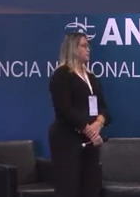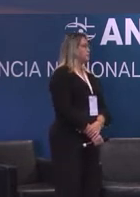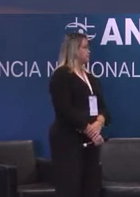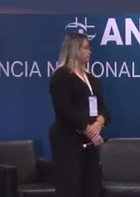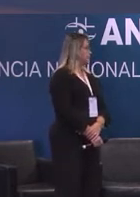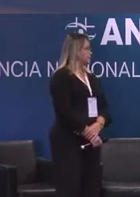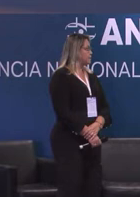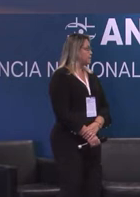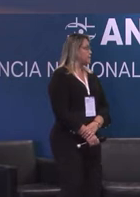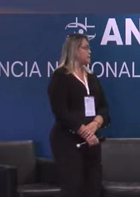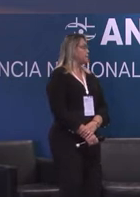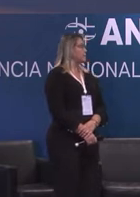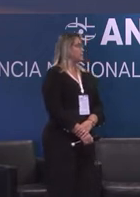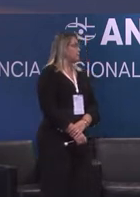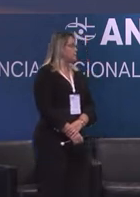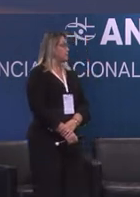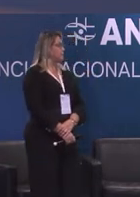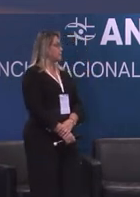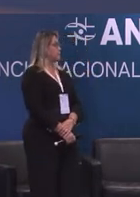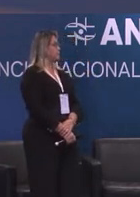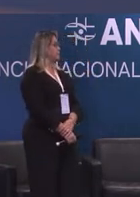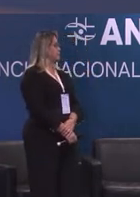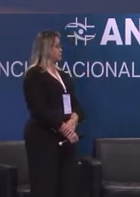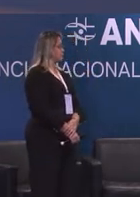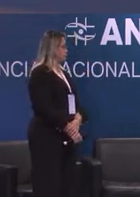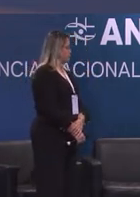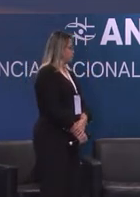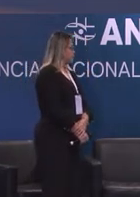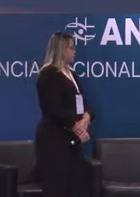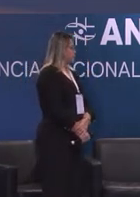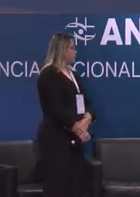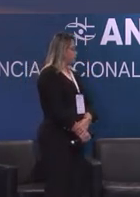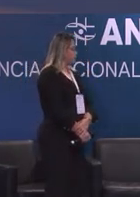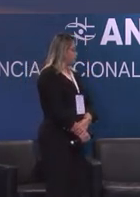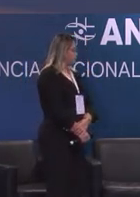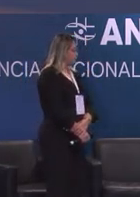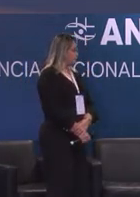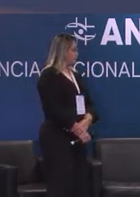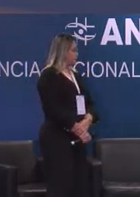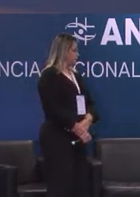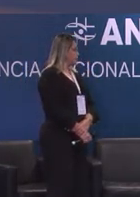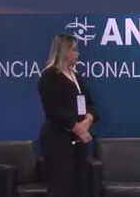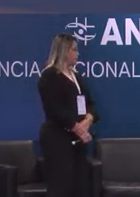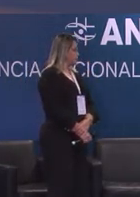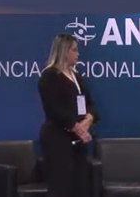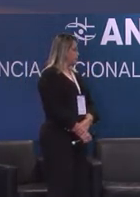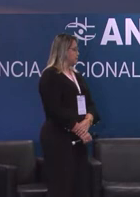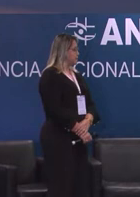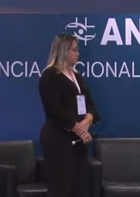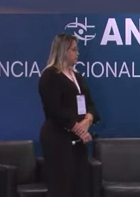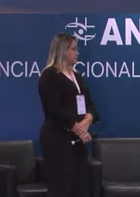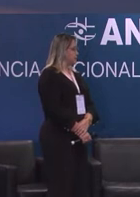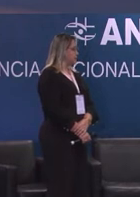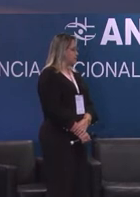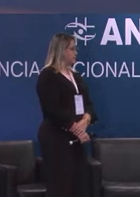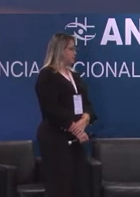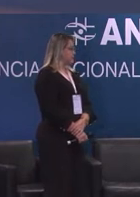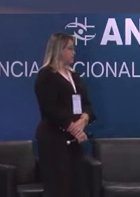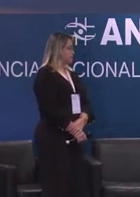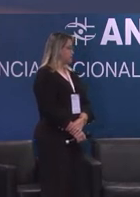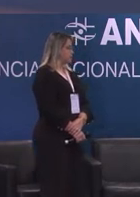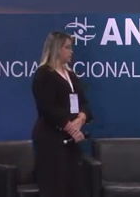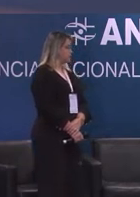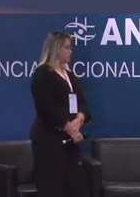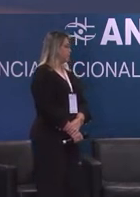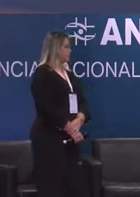para a implementação de uma determinada tecnologia. O exemplo que a Bahia trouxe foi exatamente isso. Quantos projetos eles podem estar trabalhando